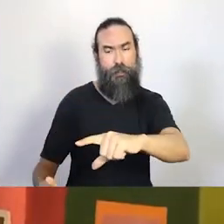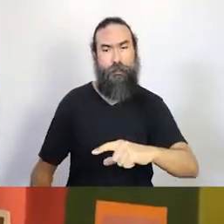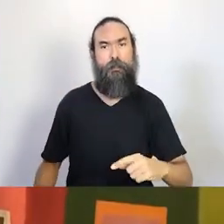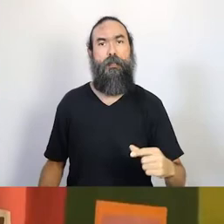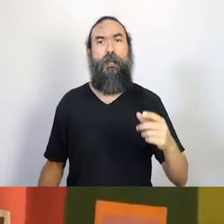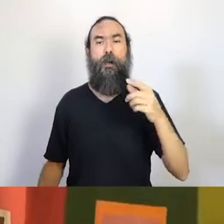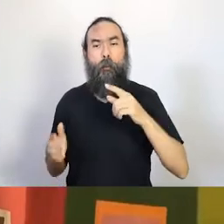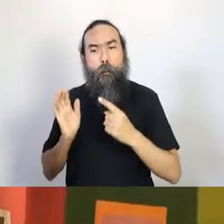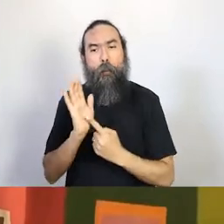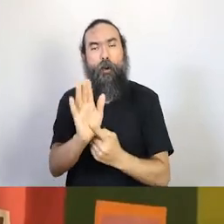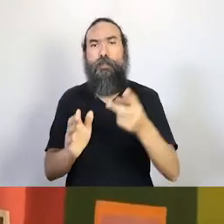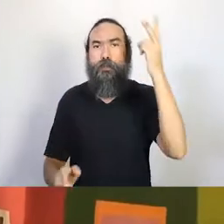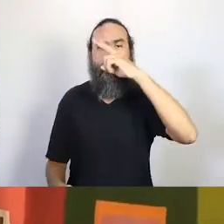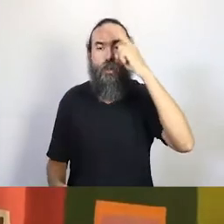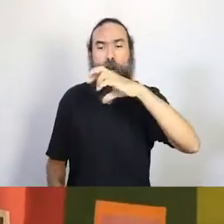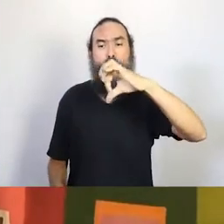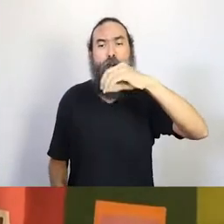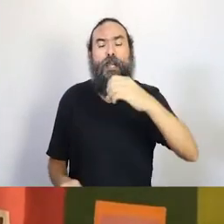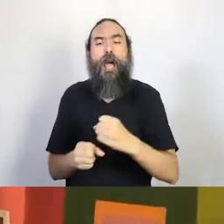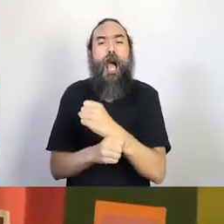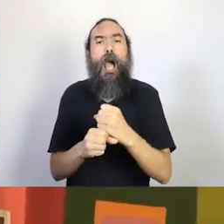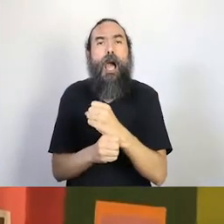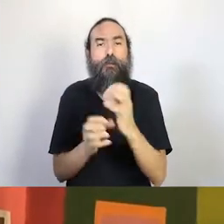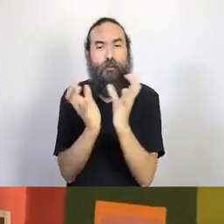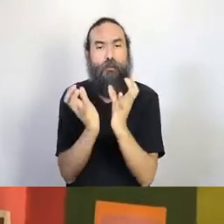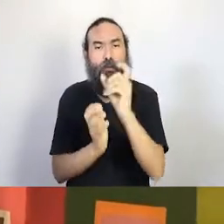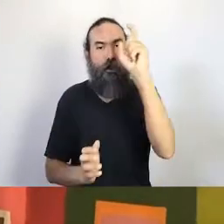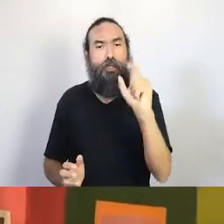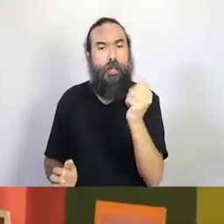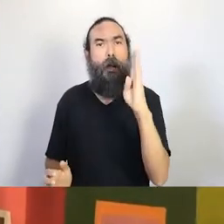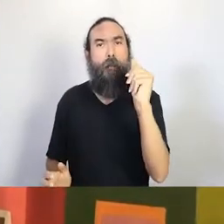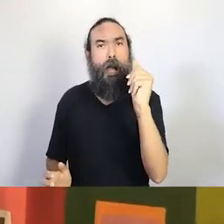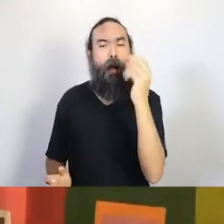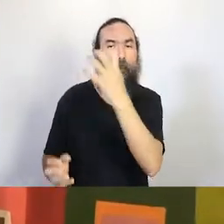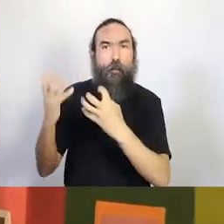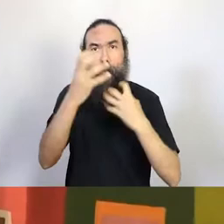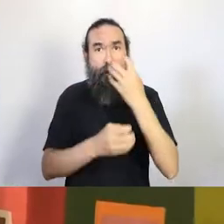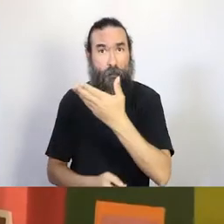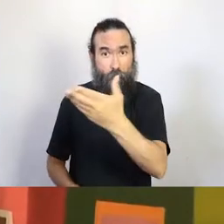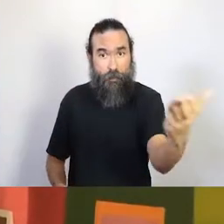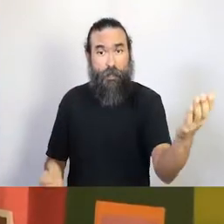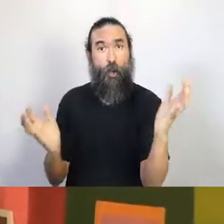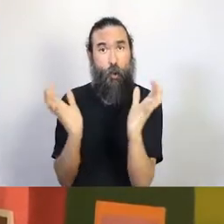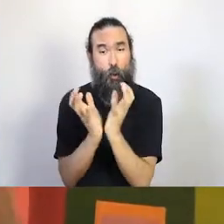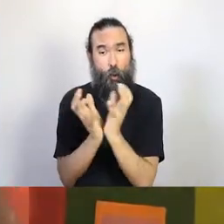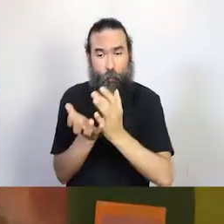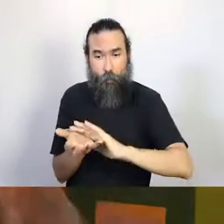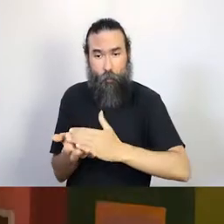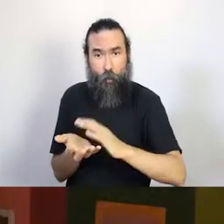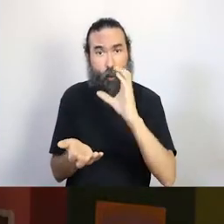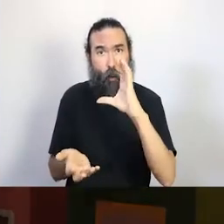a história de resistência de 90 anos do povo Xambá, através da música. Com vocês, Grupo de